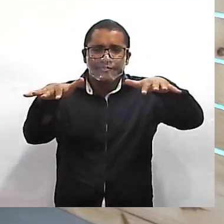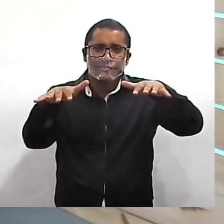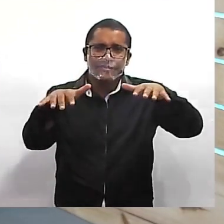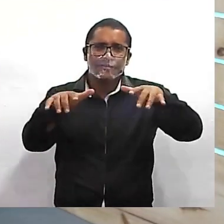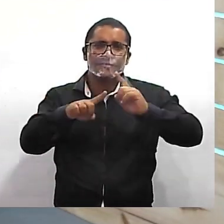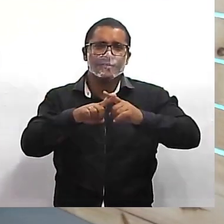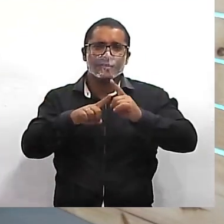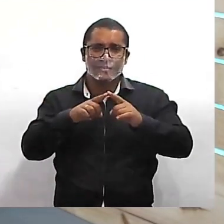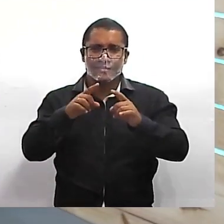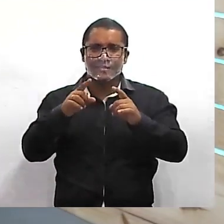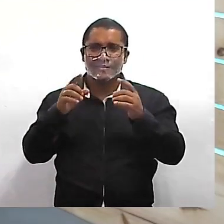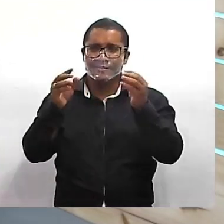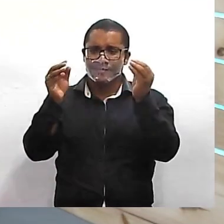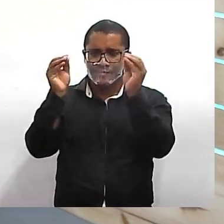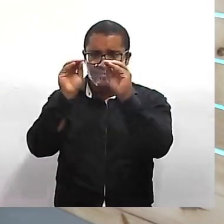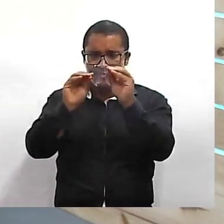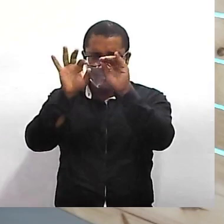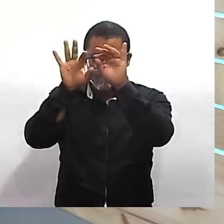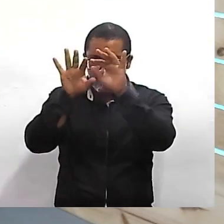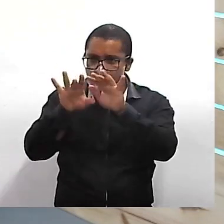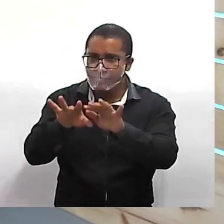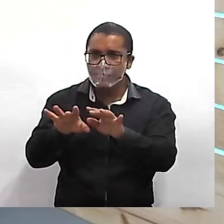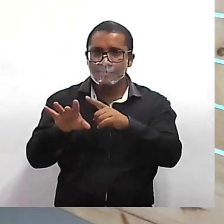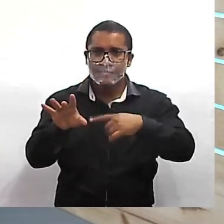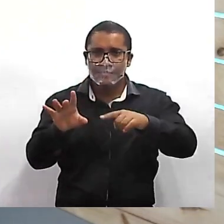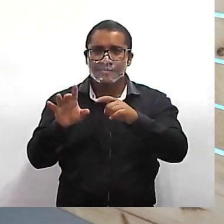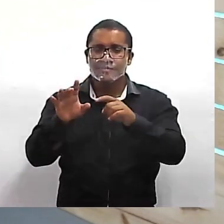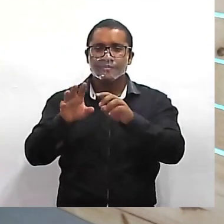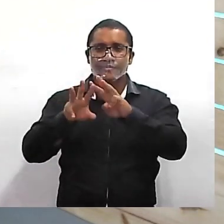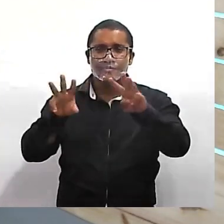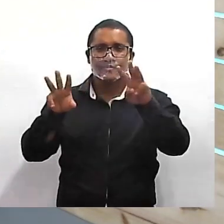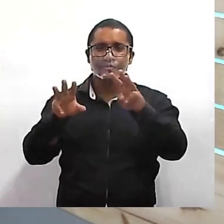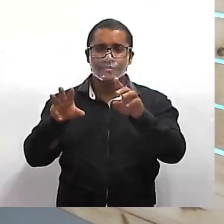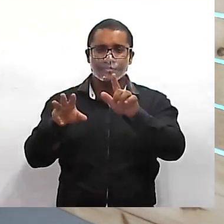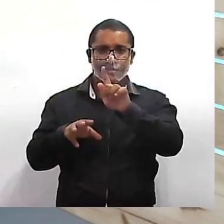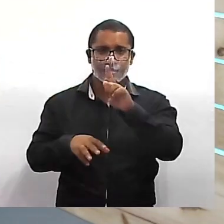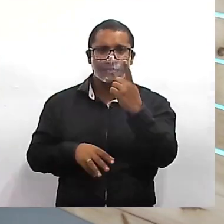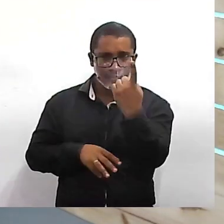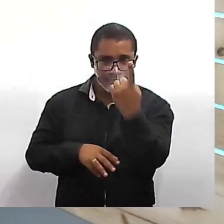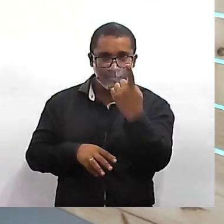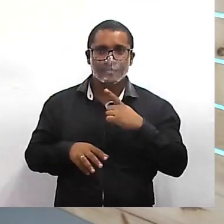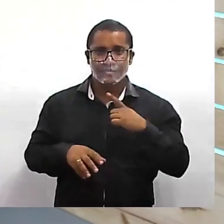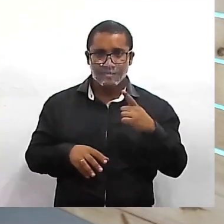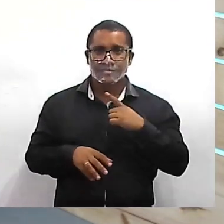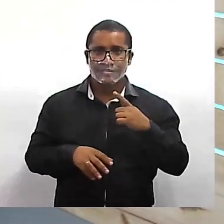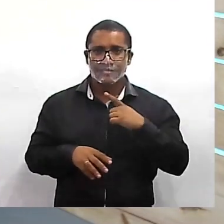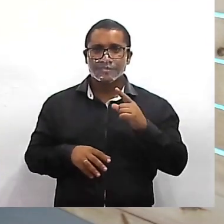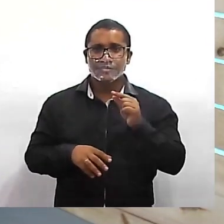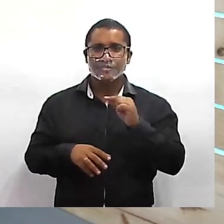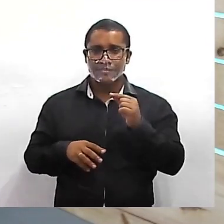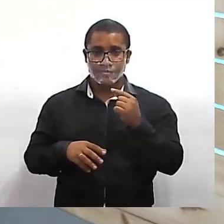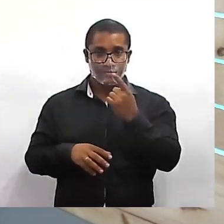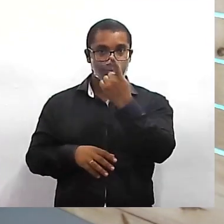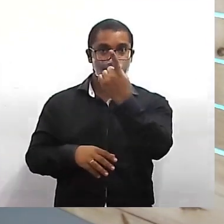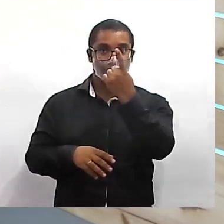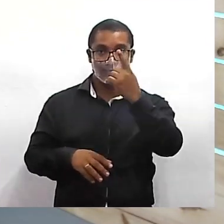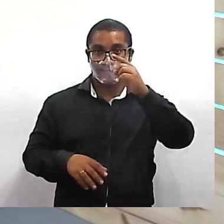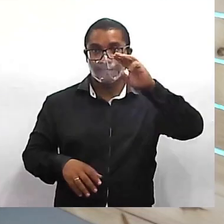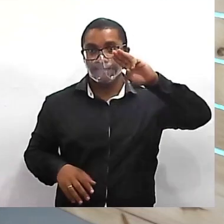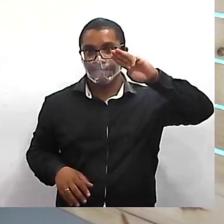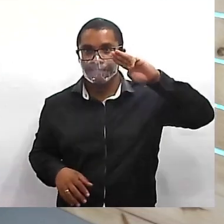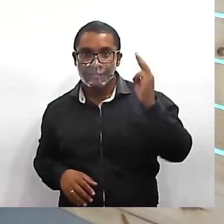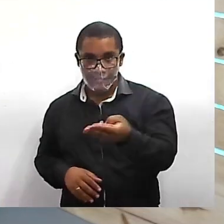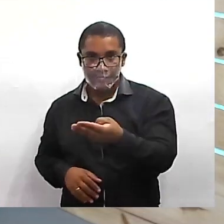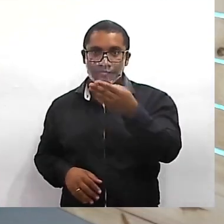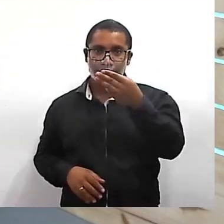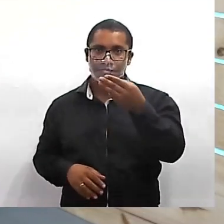segundo dados agora recentes publicados aí no site da Globo, né, do G1, mais de 1 milhão